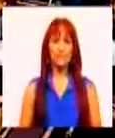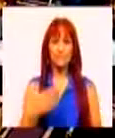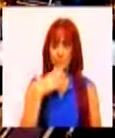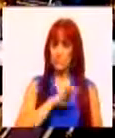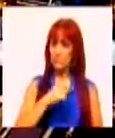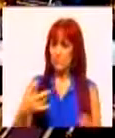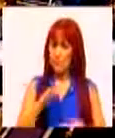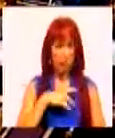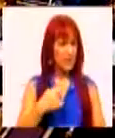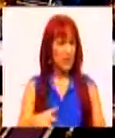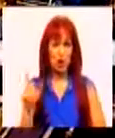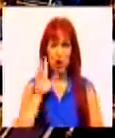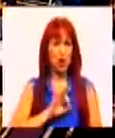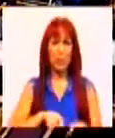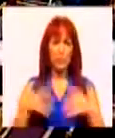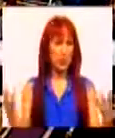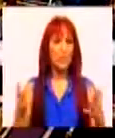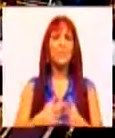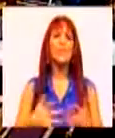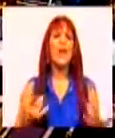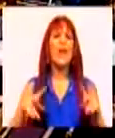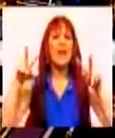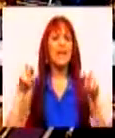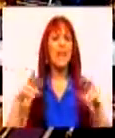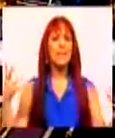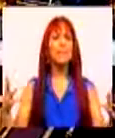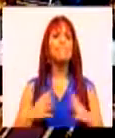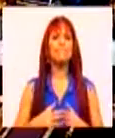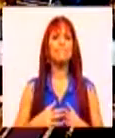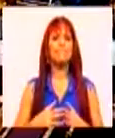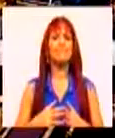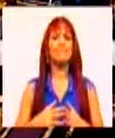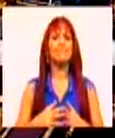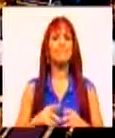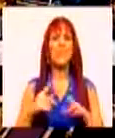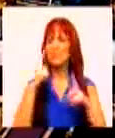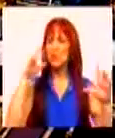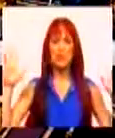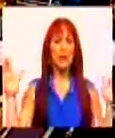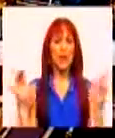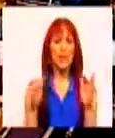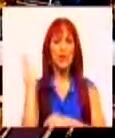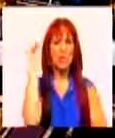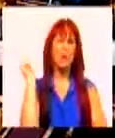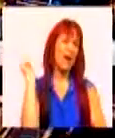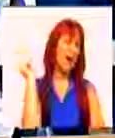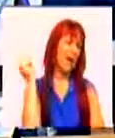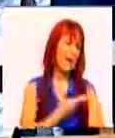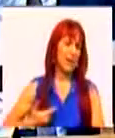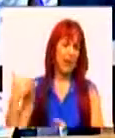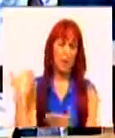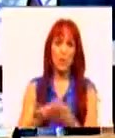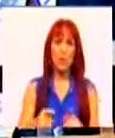Obrigado, Sr. Presidente, Sr. Presidente, Srs. Deputados. Este tema da desertificação do interior tem décadas.